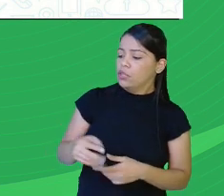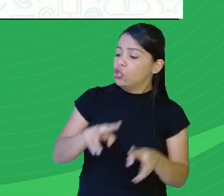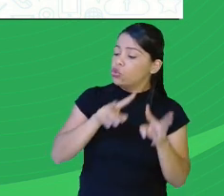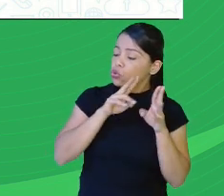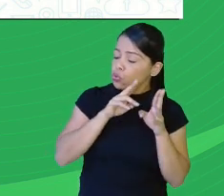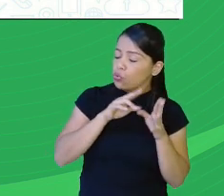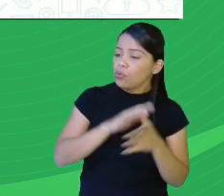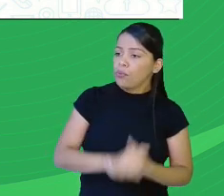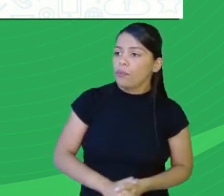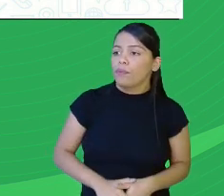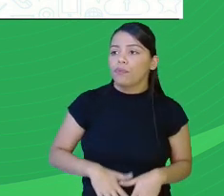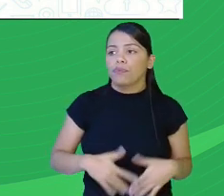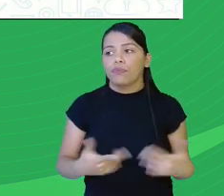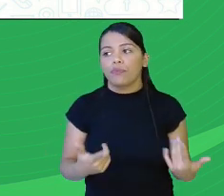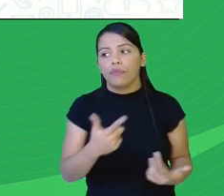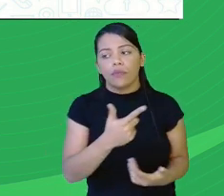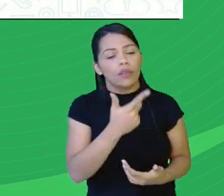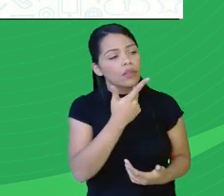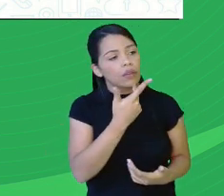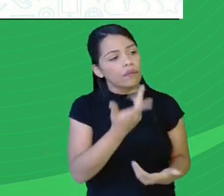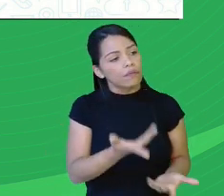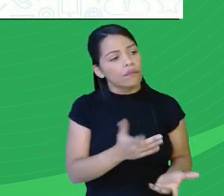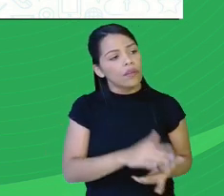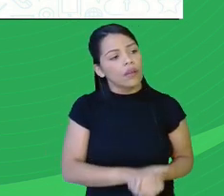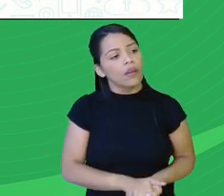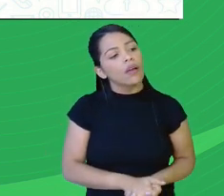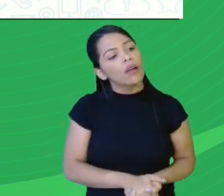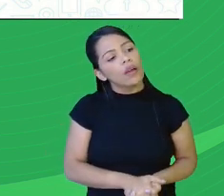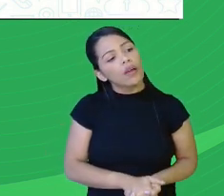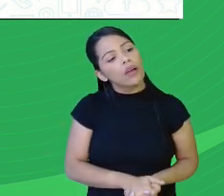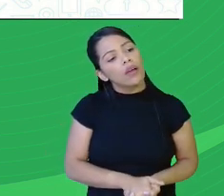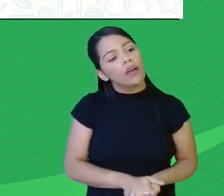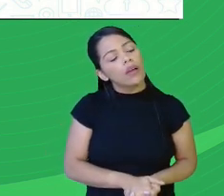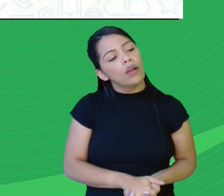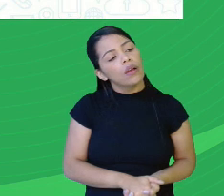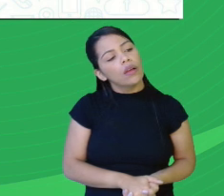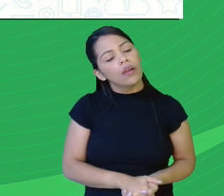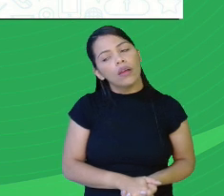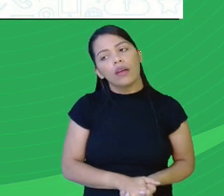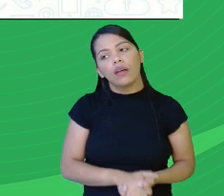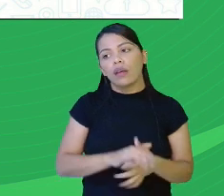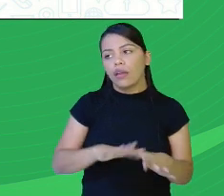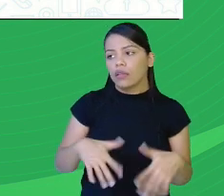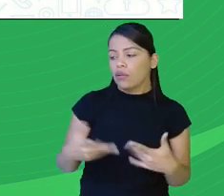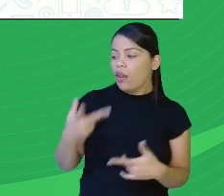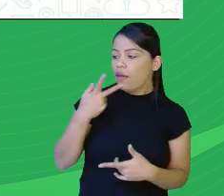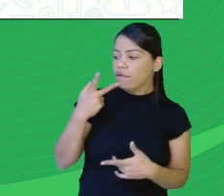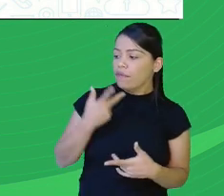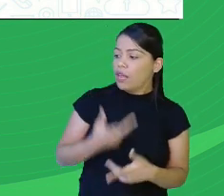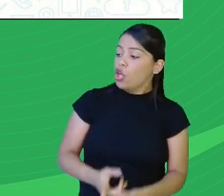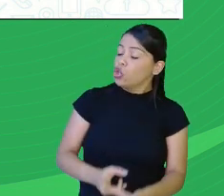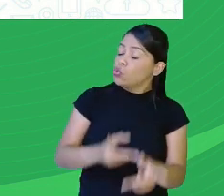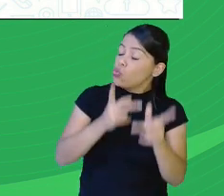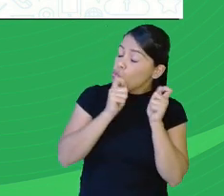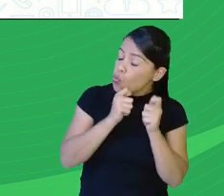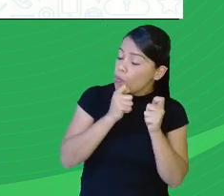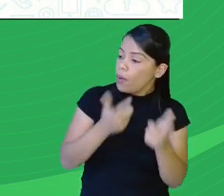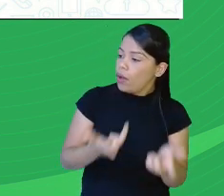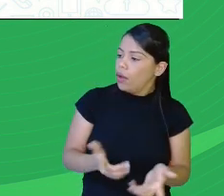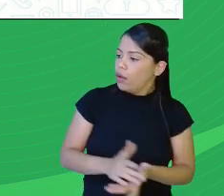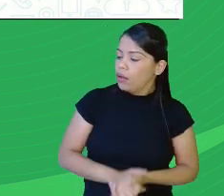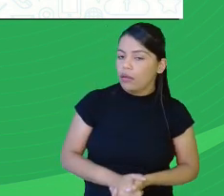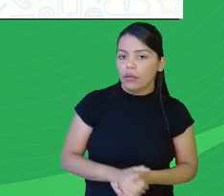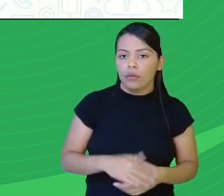durma. Ele insiste. Ela grita com dor: durma, seu chato. Os dois ficam